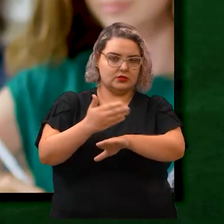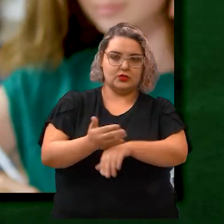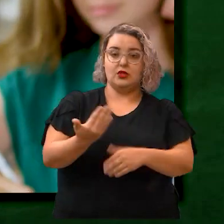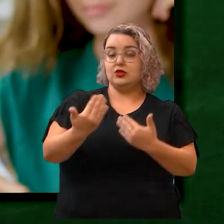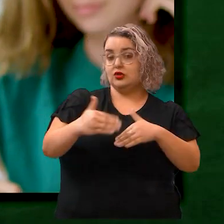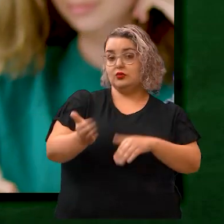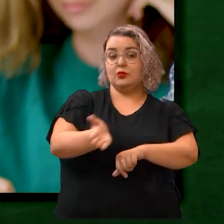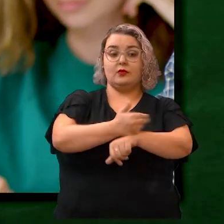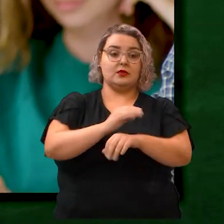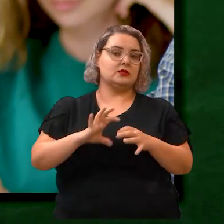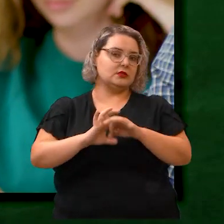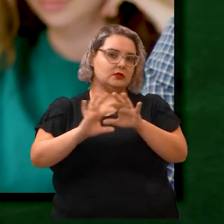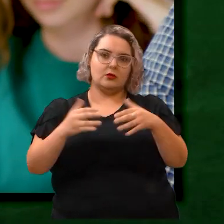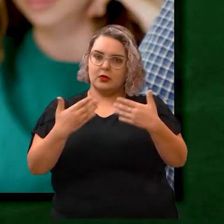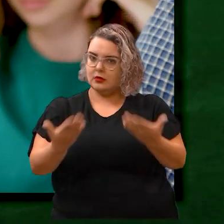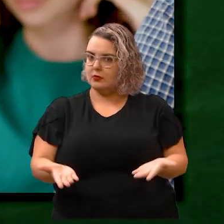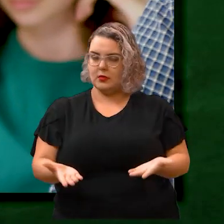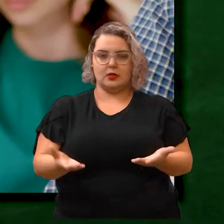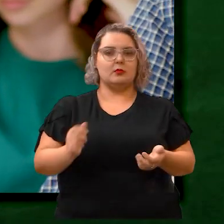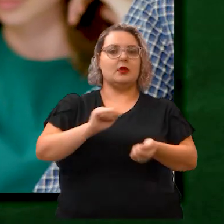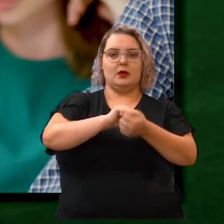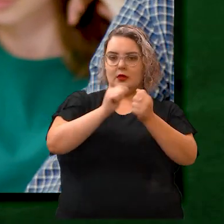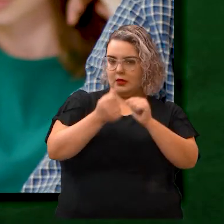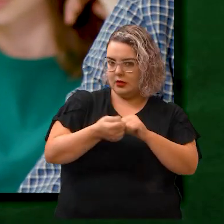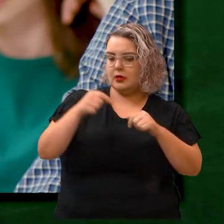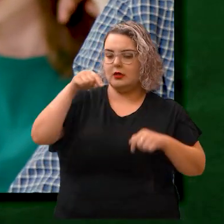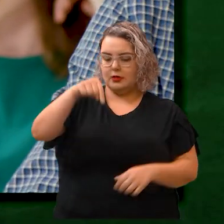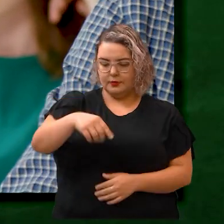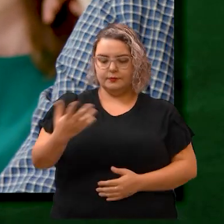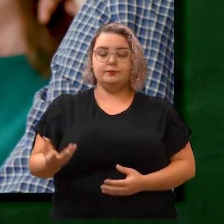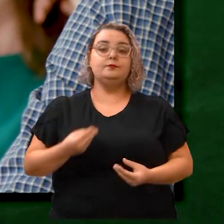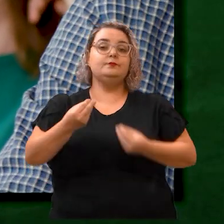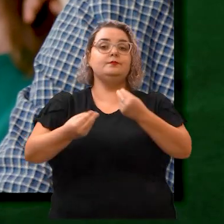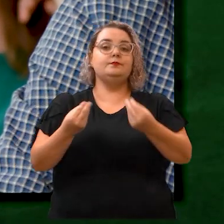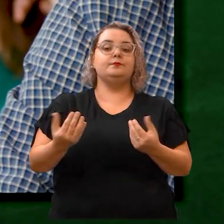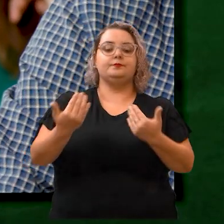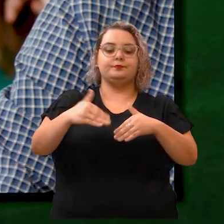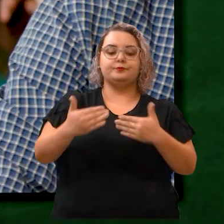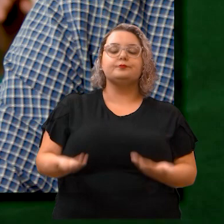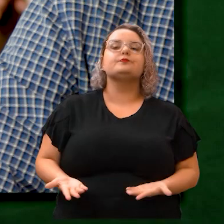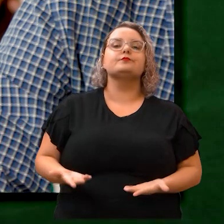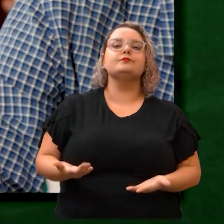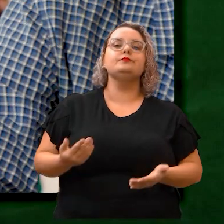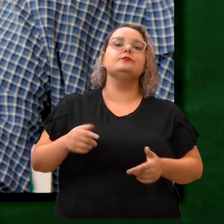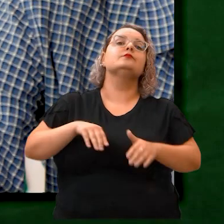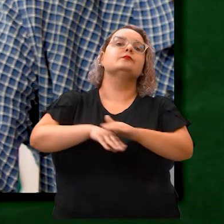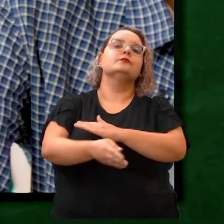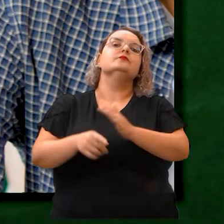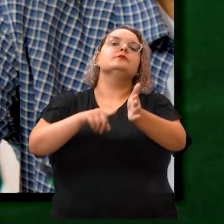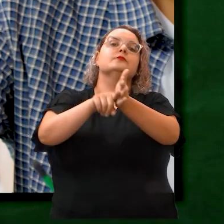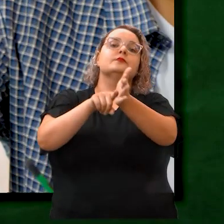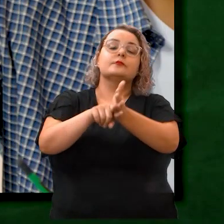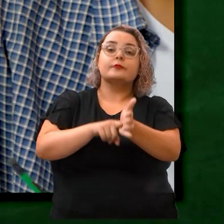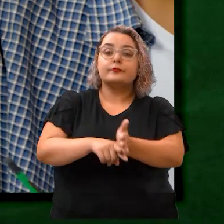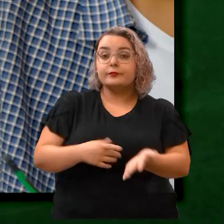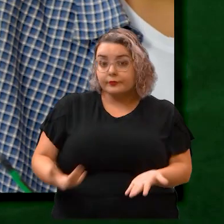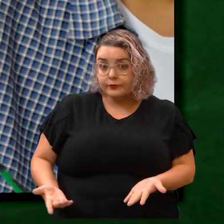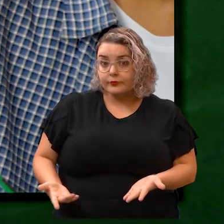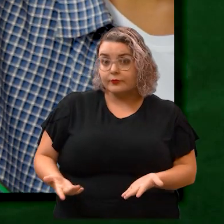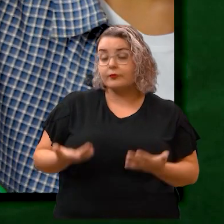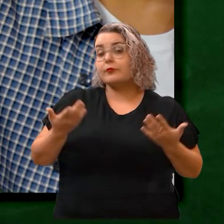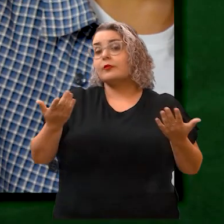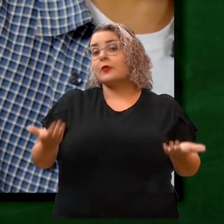de provas anteriores que estão disponíveis para você se adequar aqui aqui de que maneira o examinador costuma perguntar aquilo não é